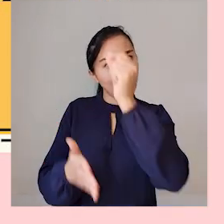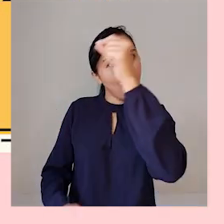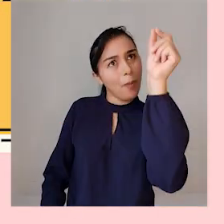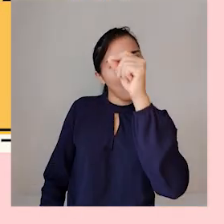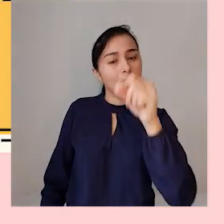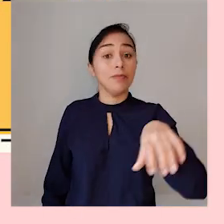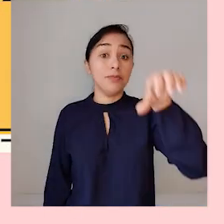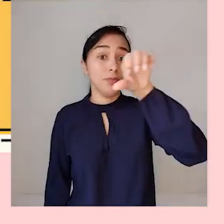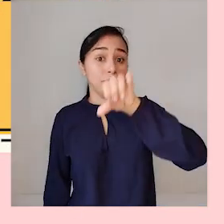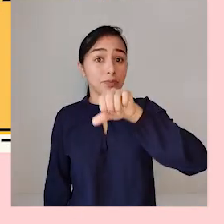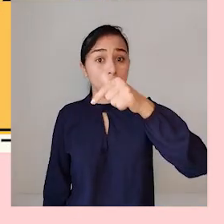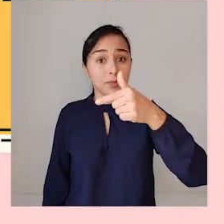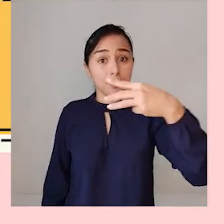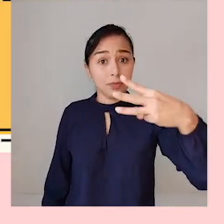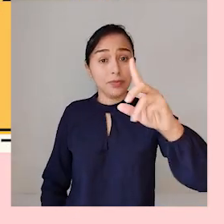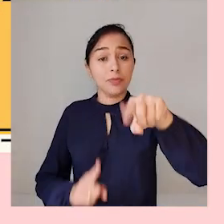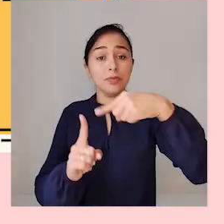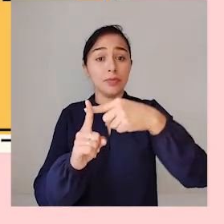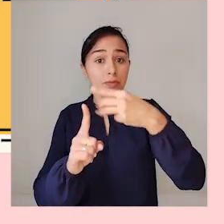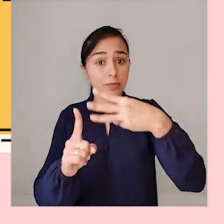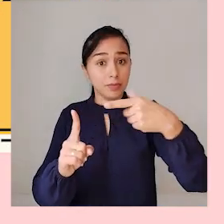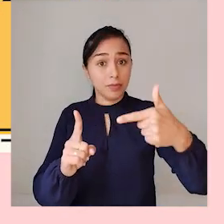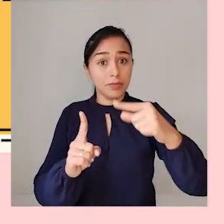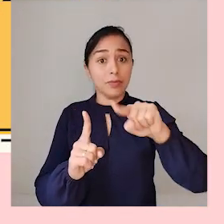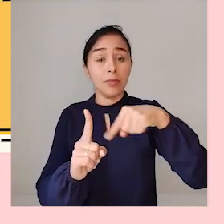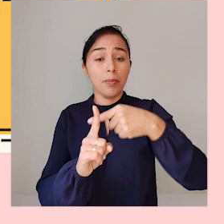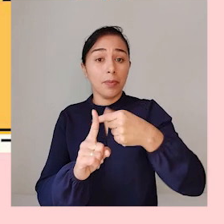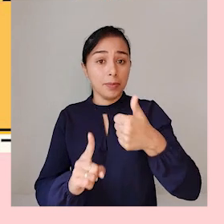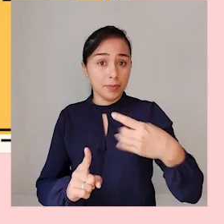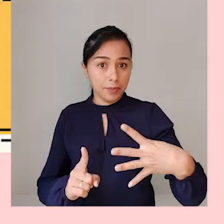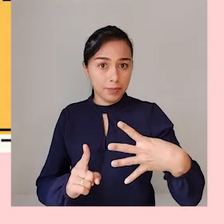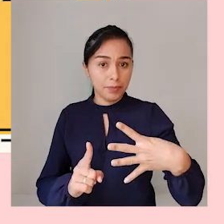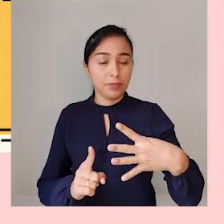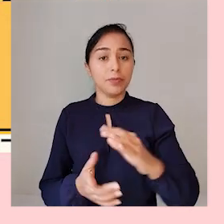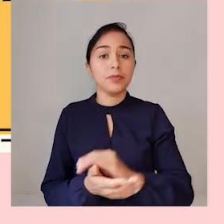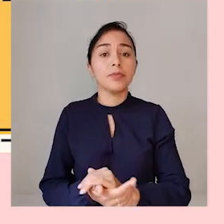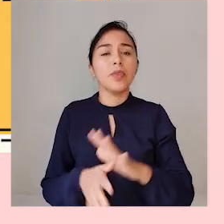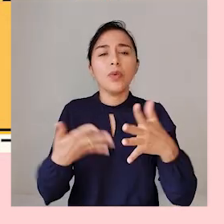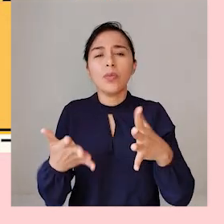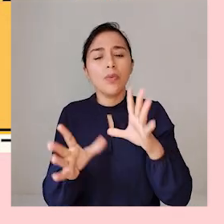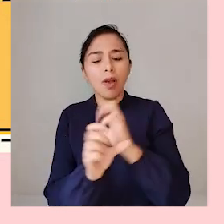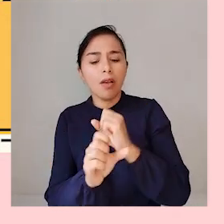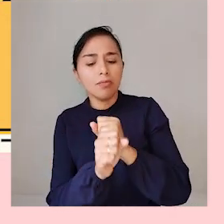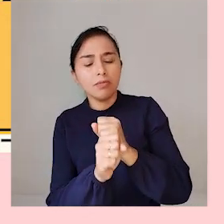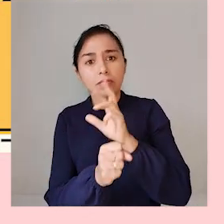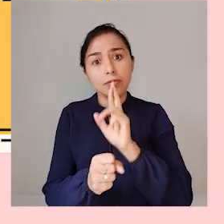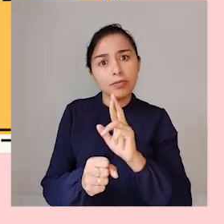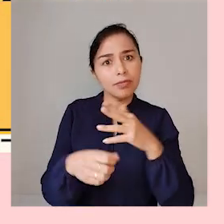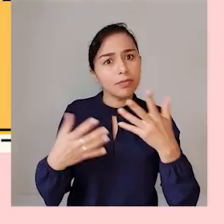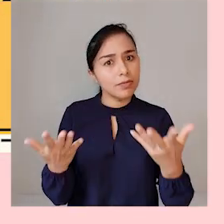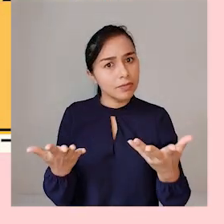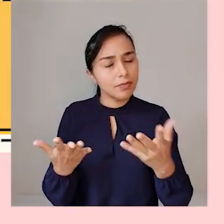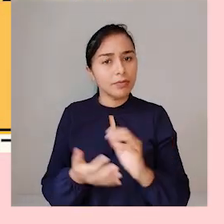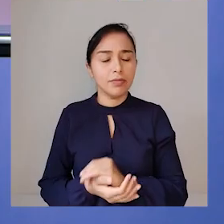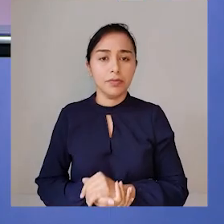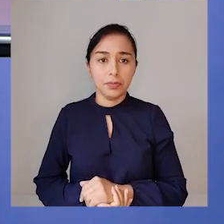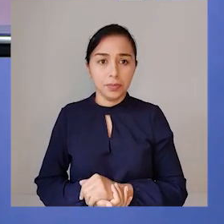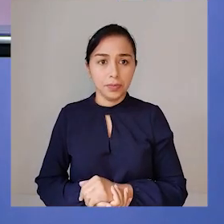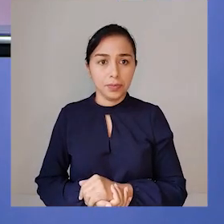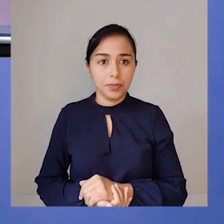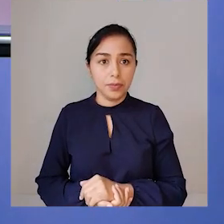923 mais 32 mais 14. Qual o resultado Josefina encontrará ao realizar esse